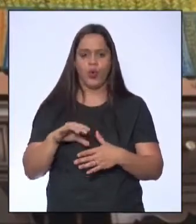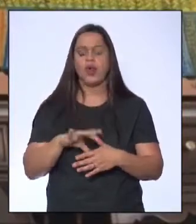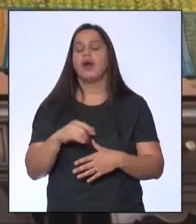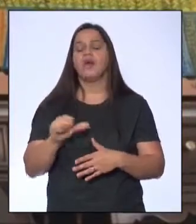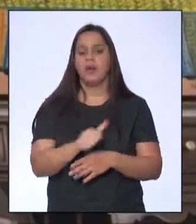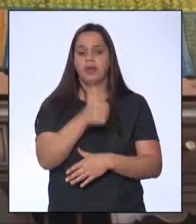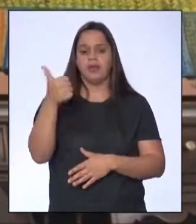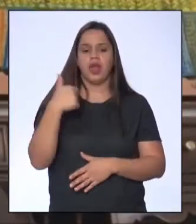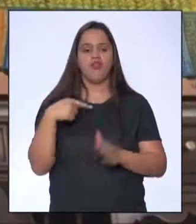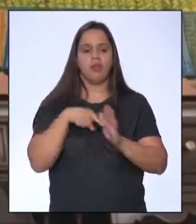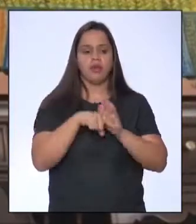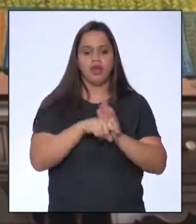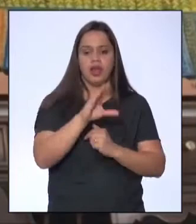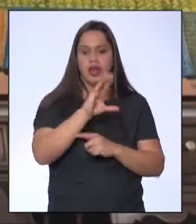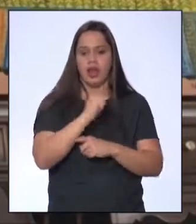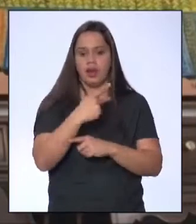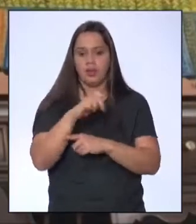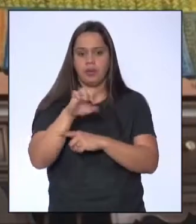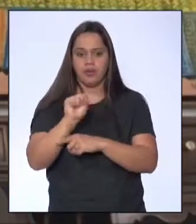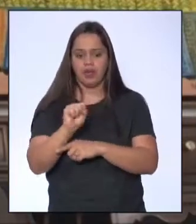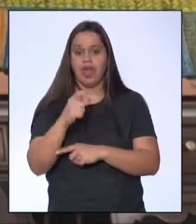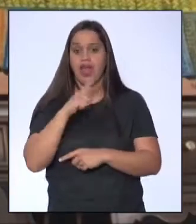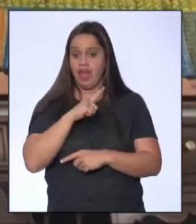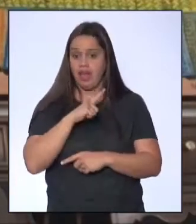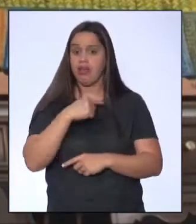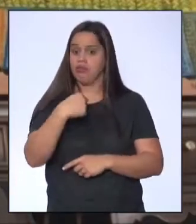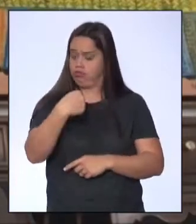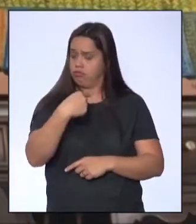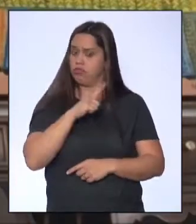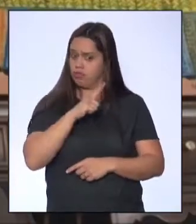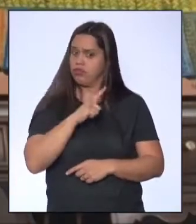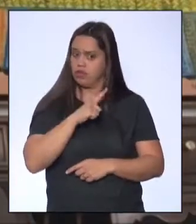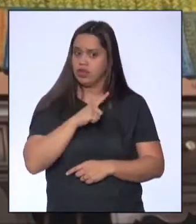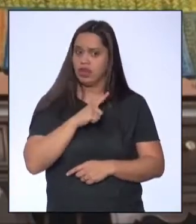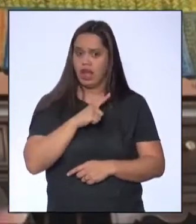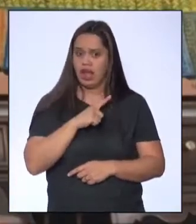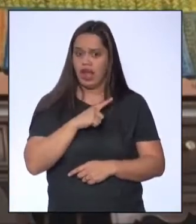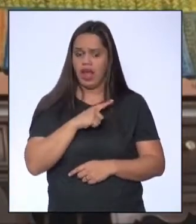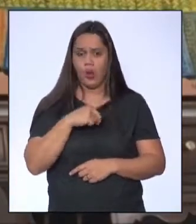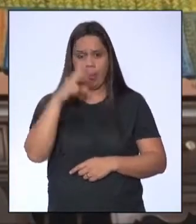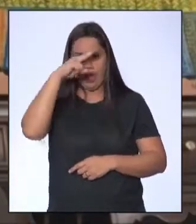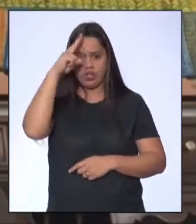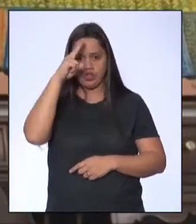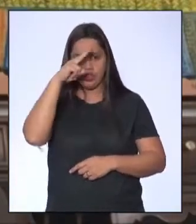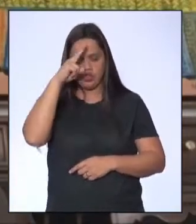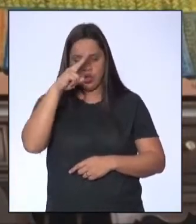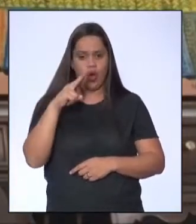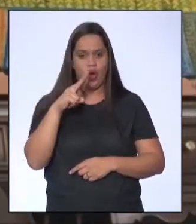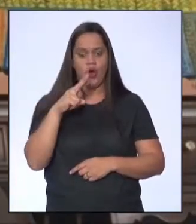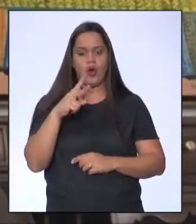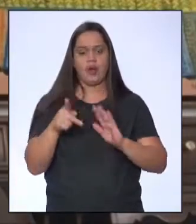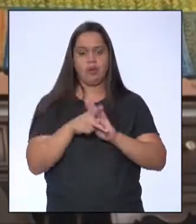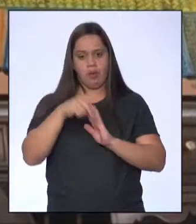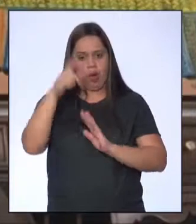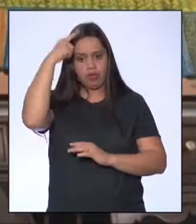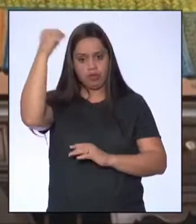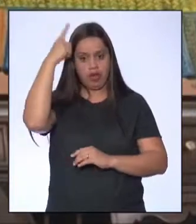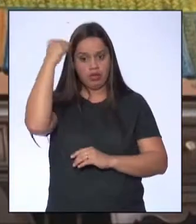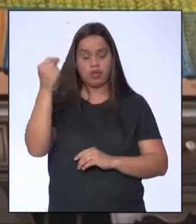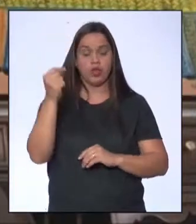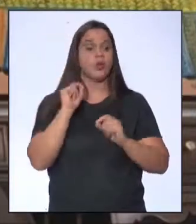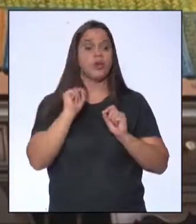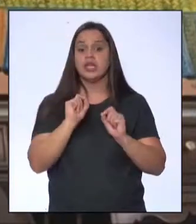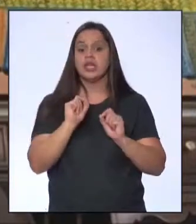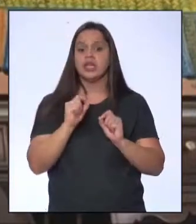pesquisadora da CAPES, do CNPq, eu tenho uma biografia acadêmica que muita